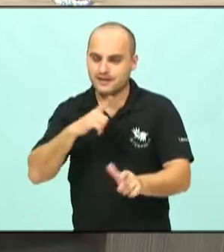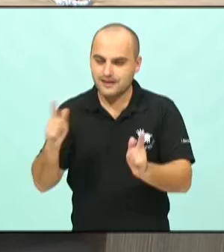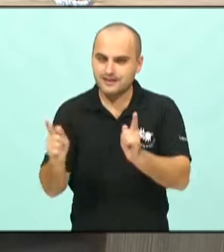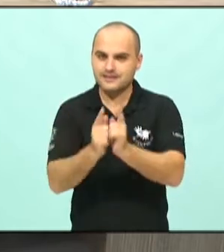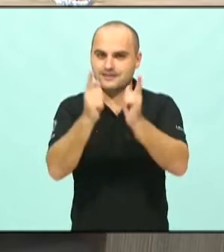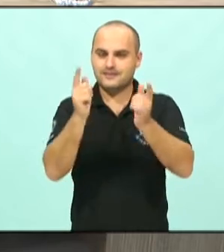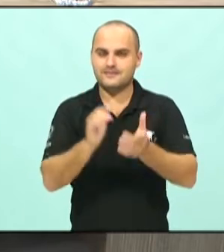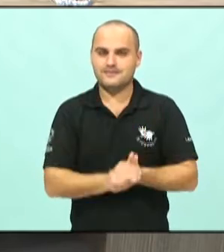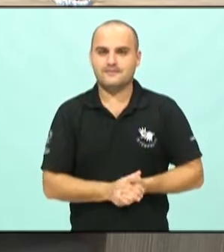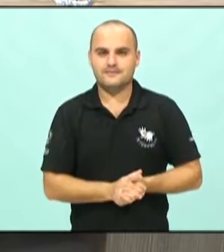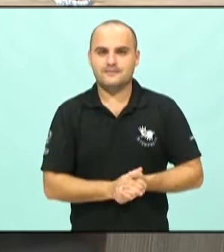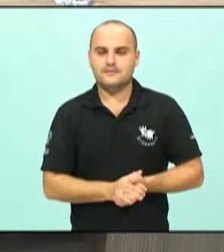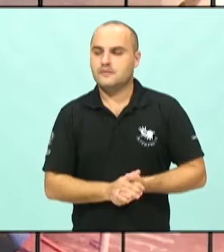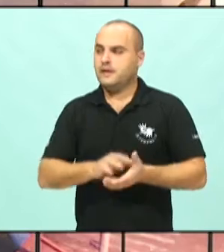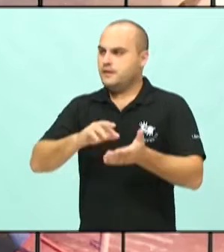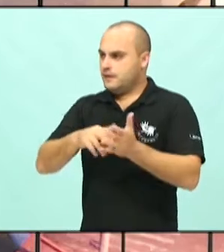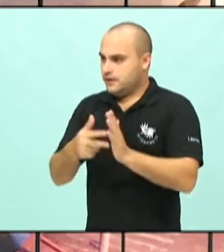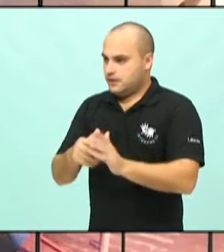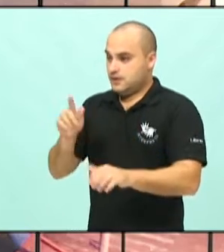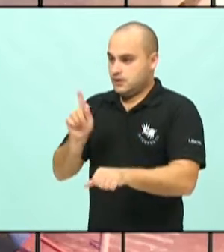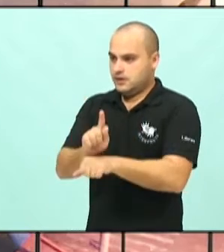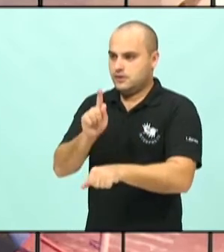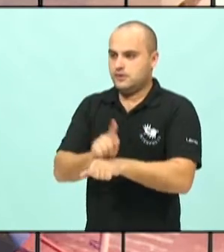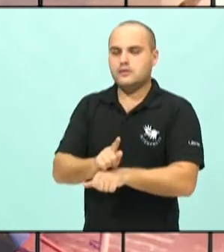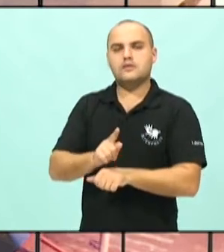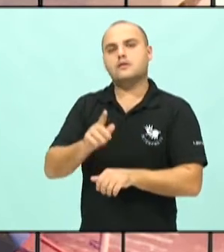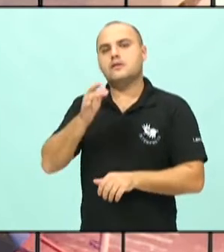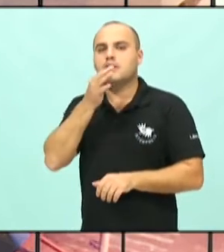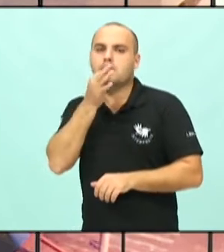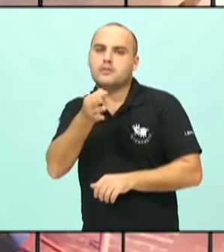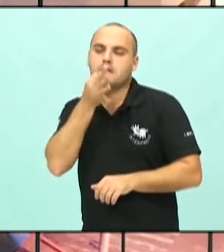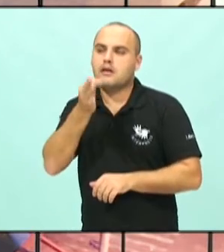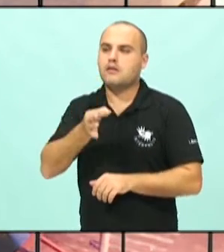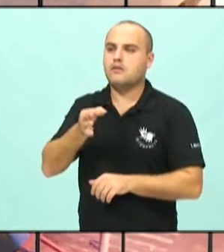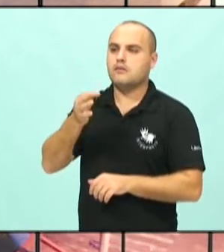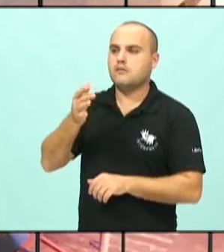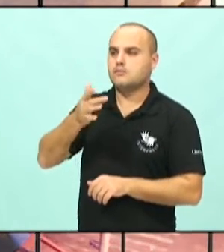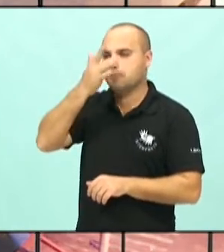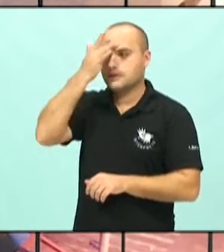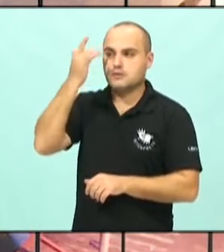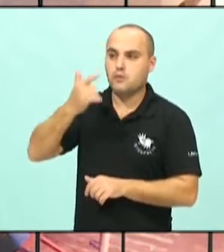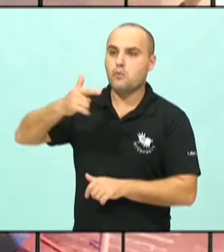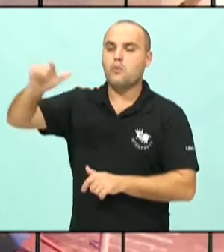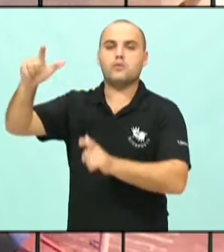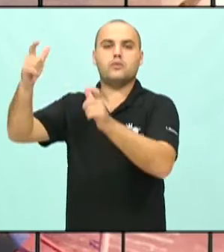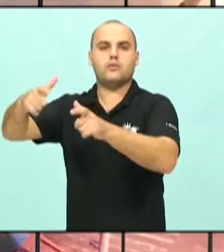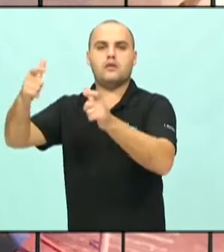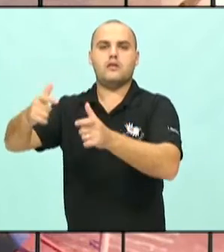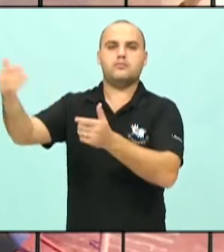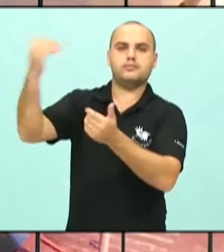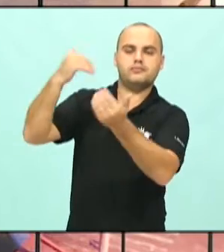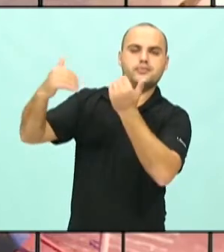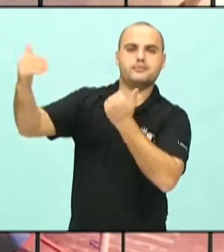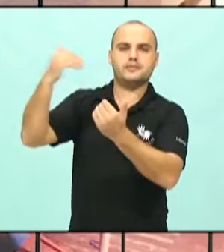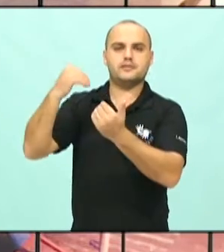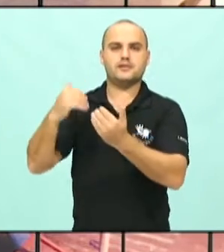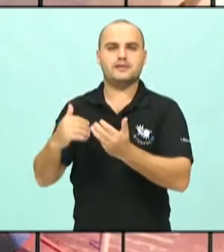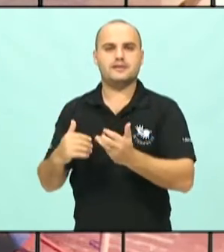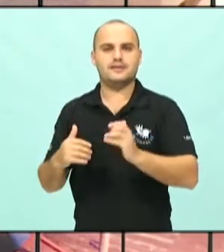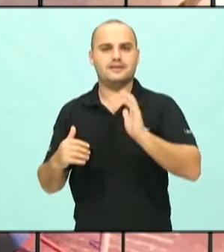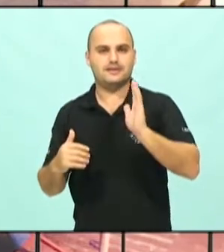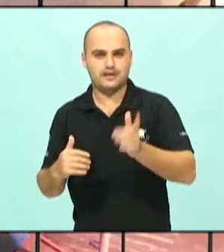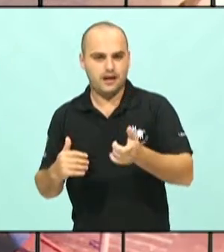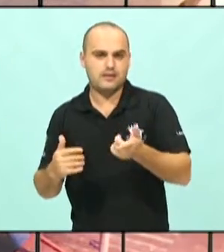o gestor opta por trazer talentos de outros municípios, às vezes até pela carência, ele está fazendo uma opção na divulgação do nome